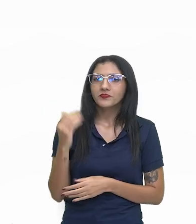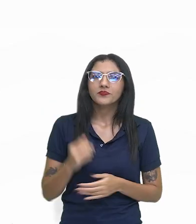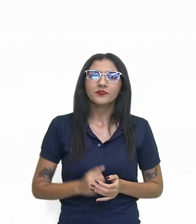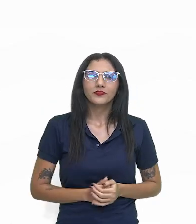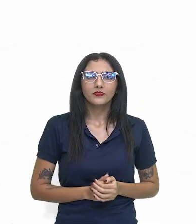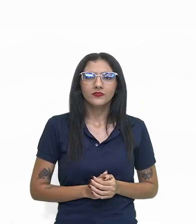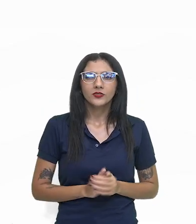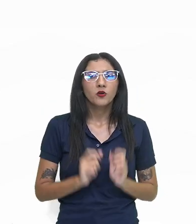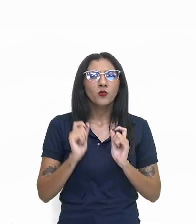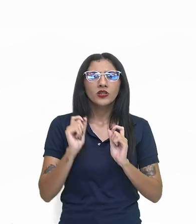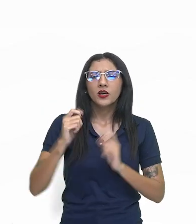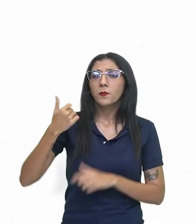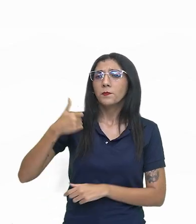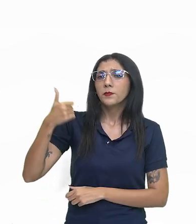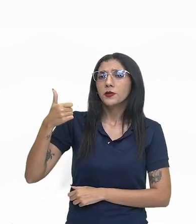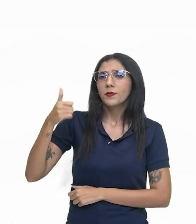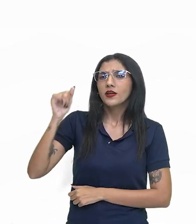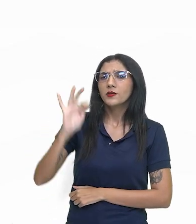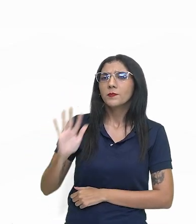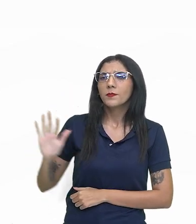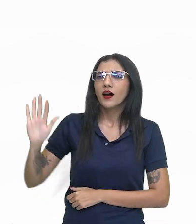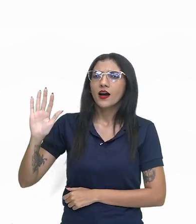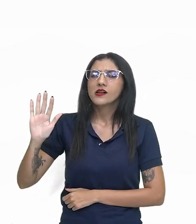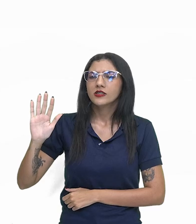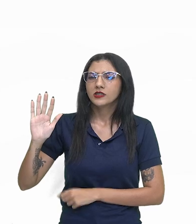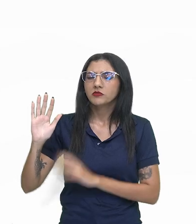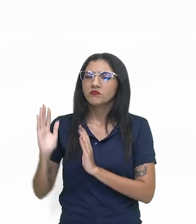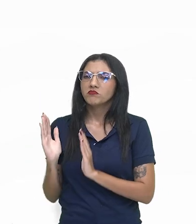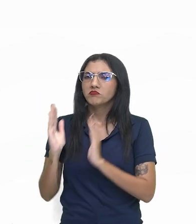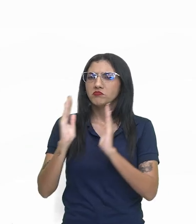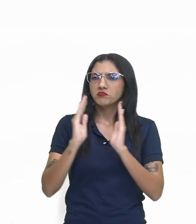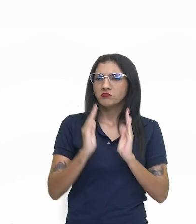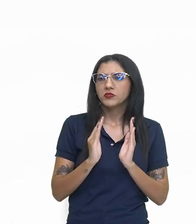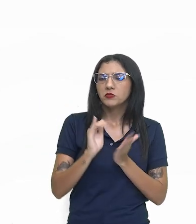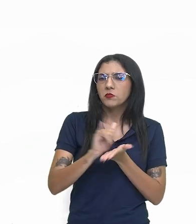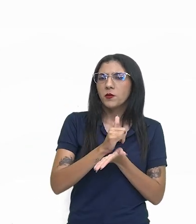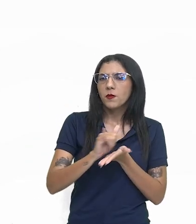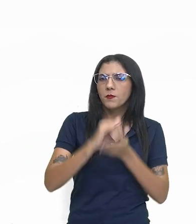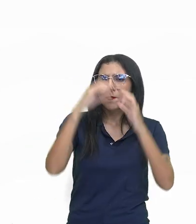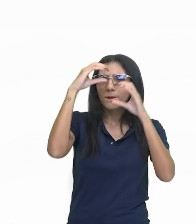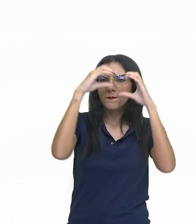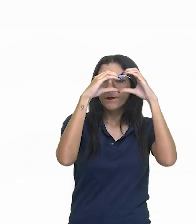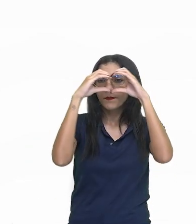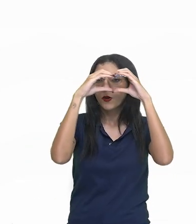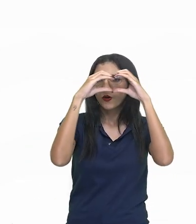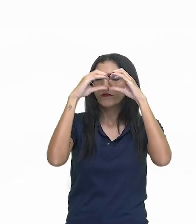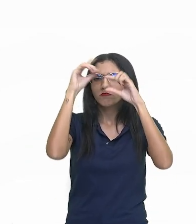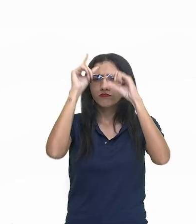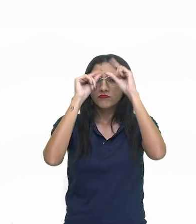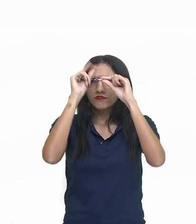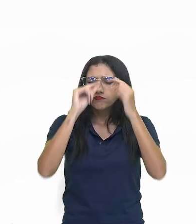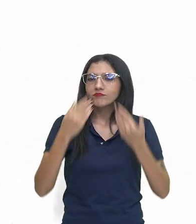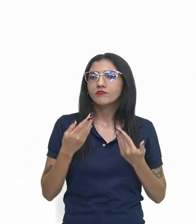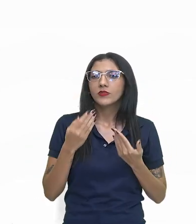caso aí do Bumba Meu Boi e do Boi Bumbá, nós temos aí como personagens principal